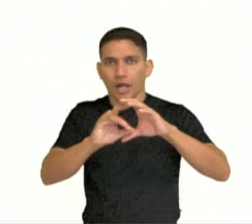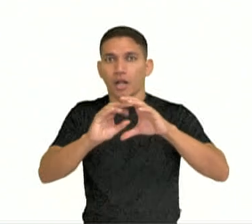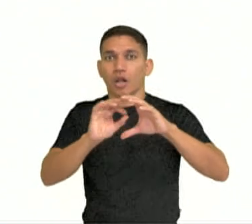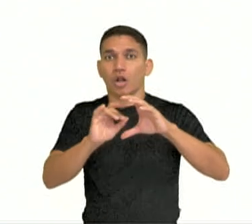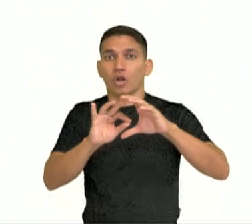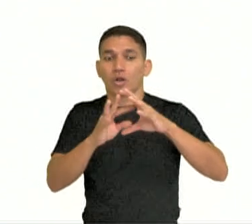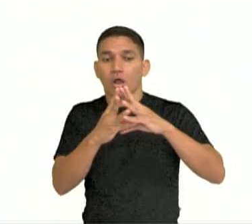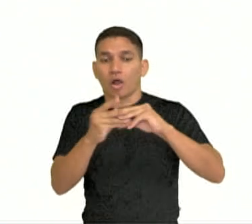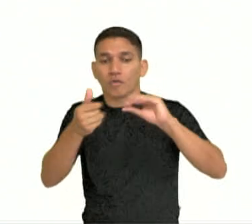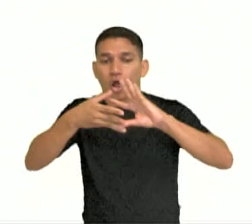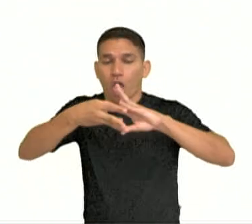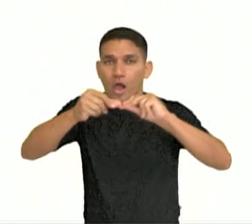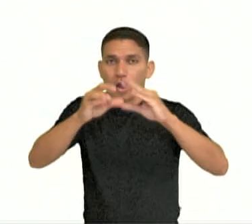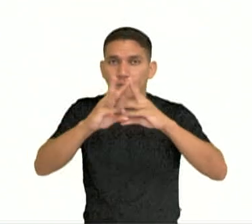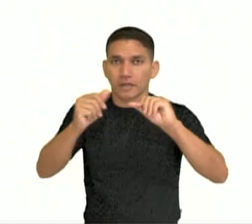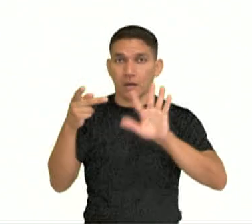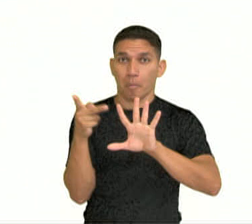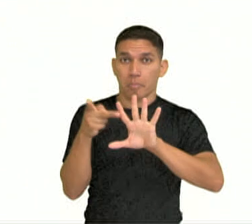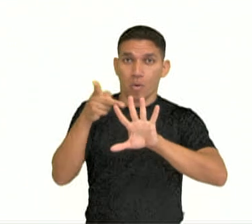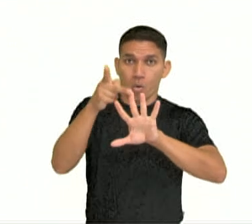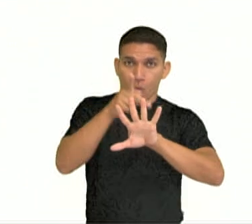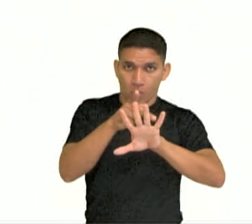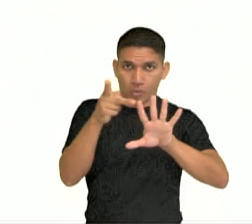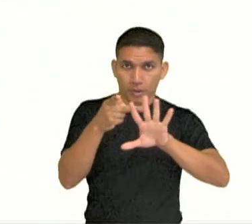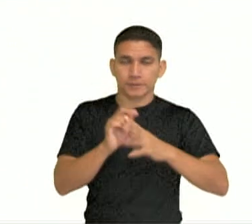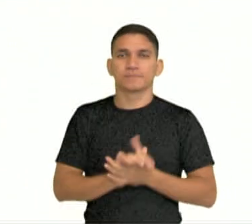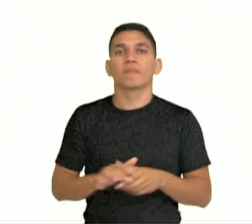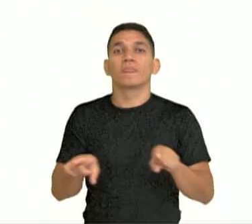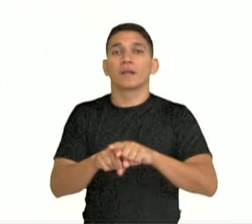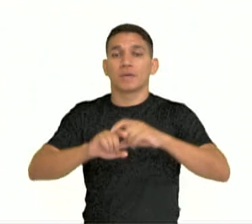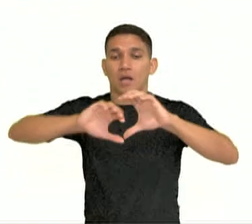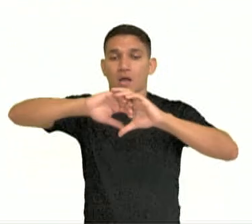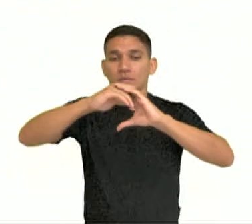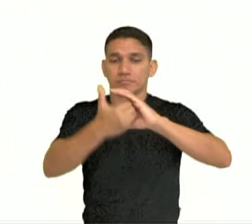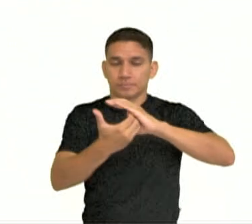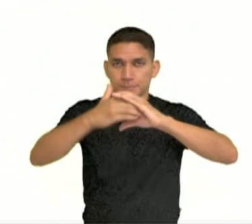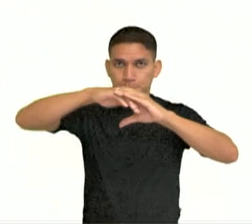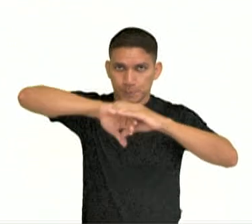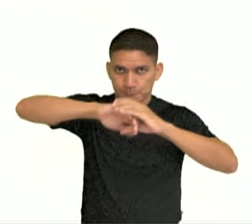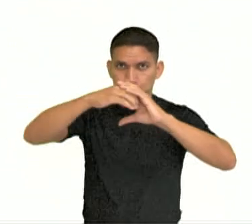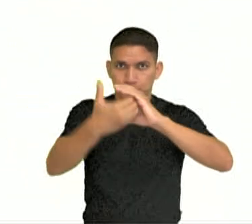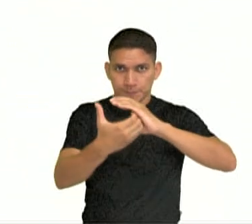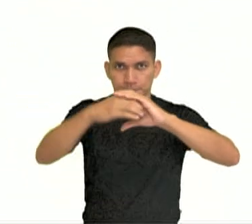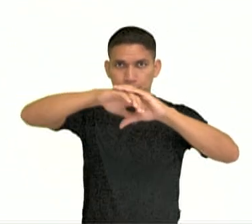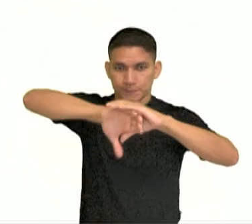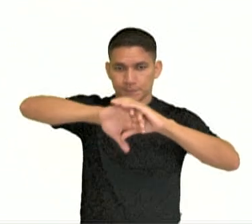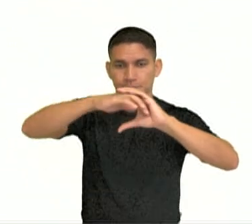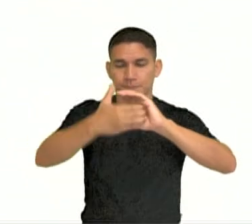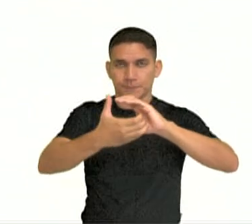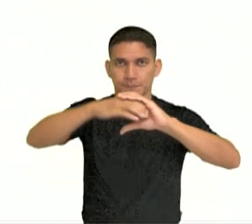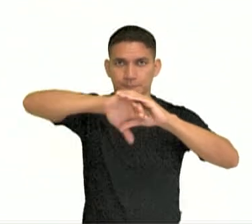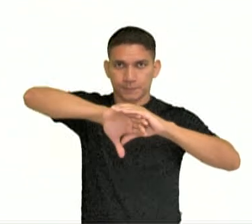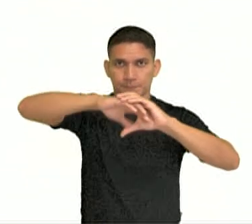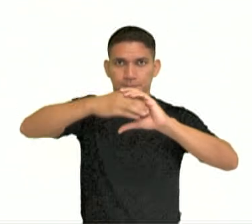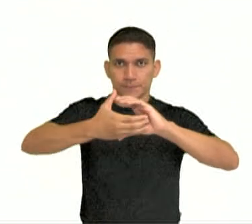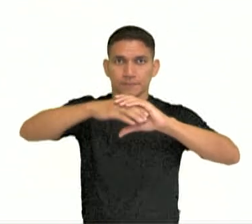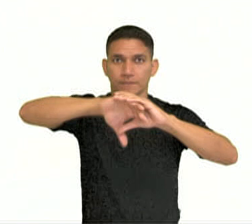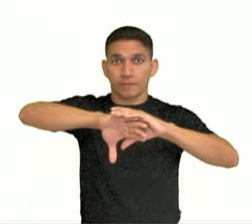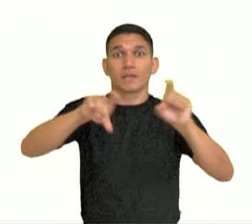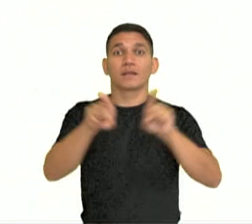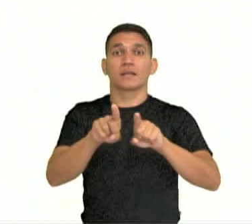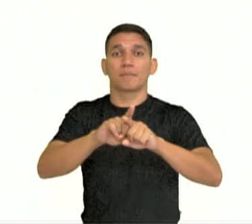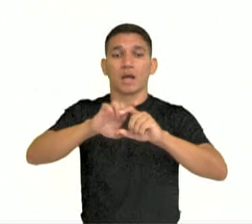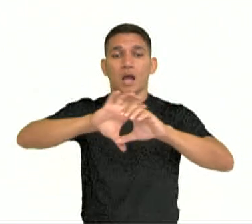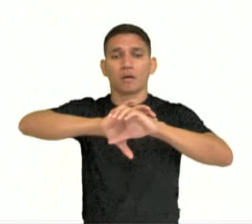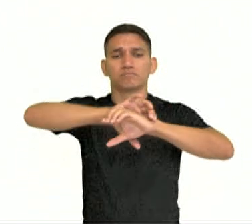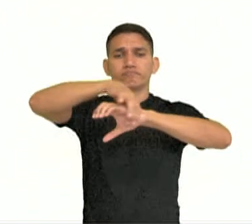de sintetização de proteínas. Parede celular formada por peptídeo glicano. E uma